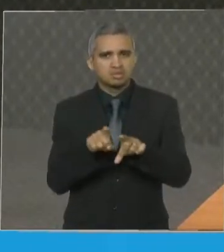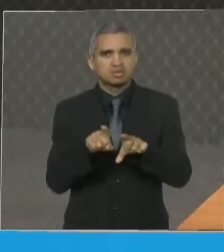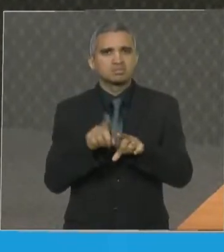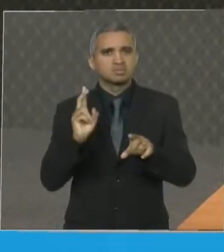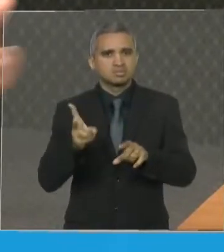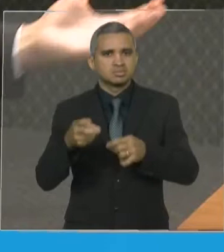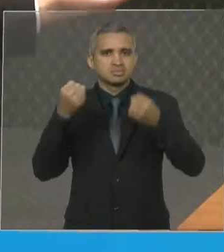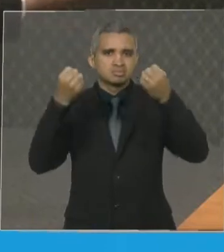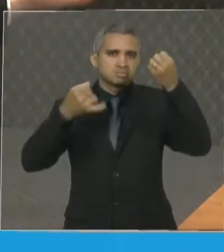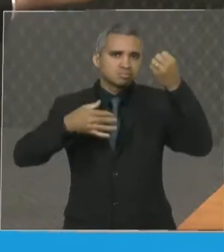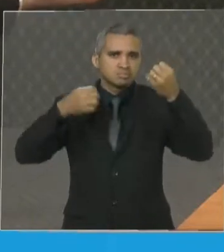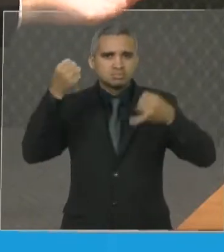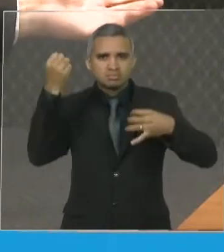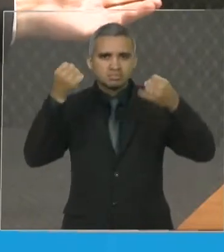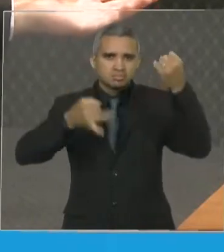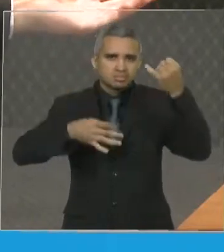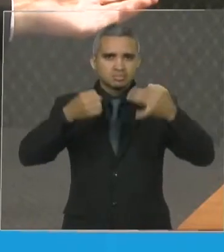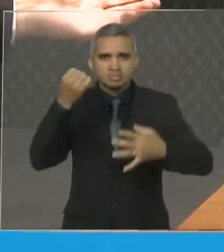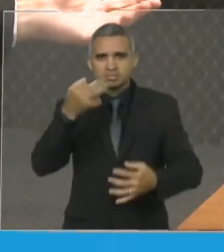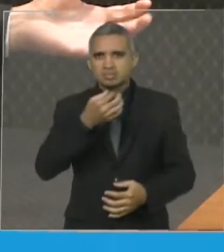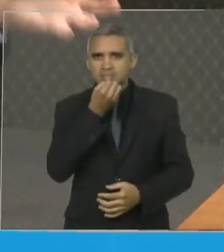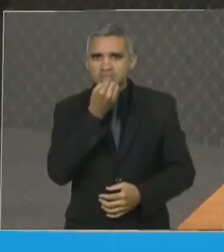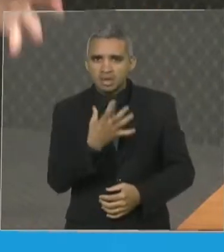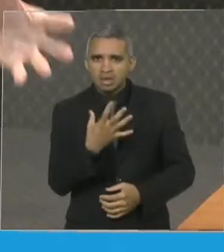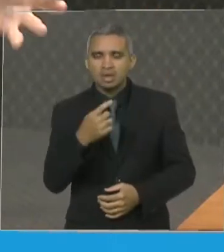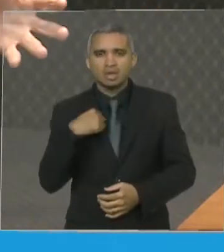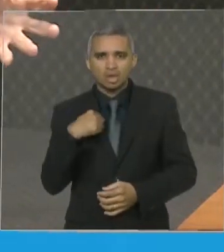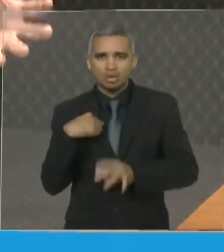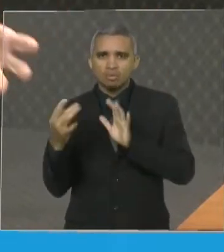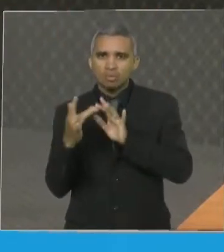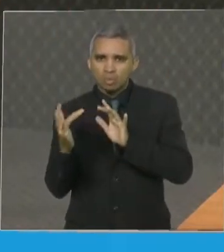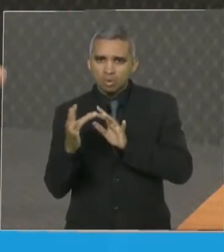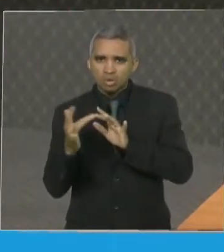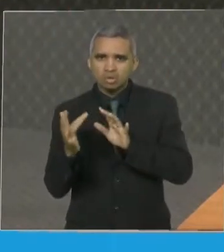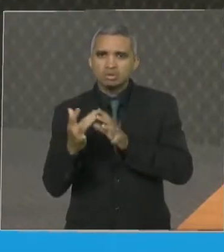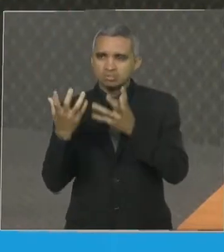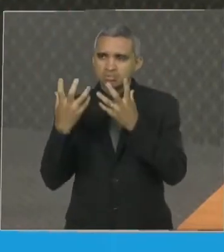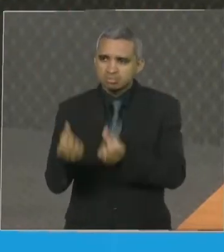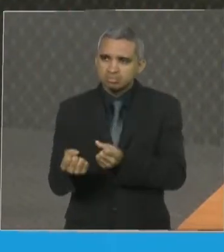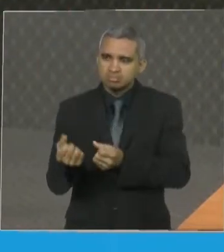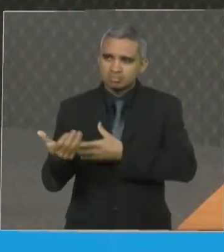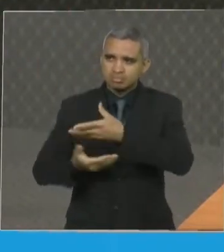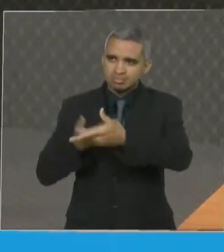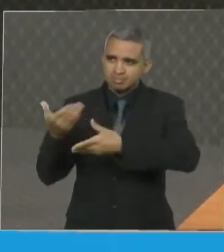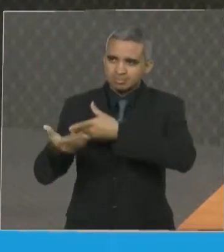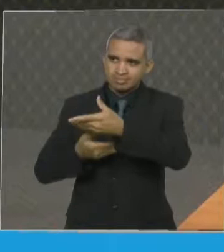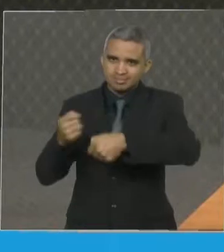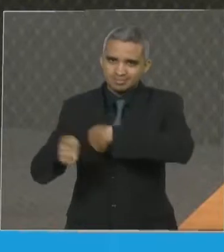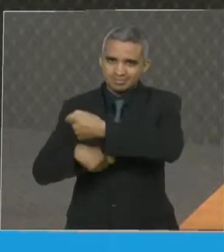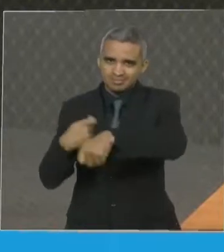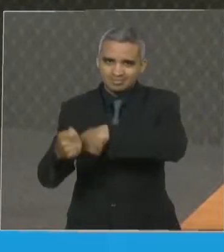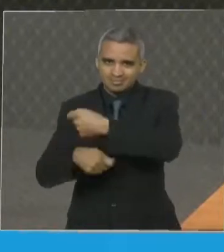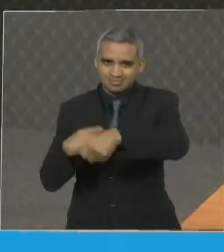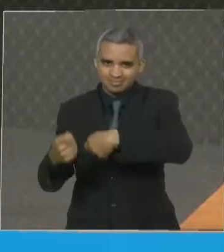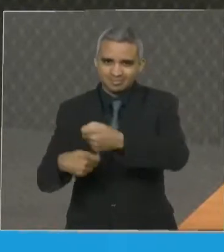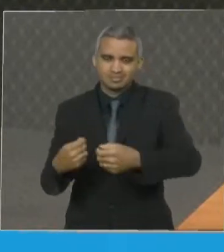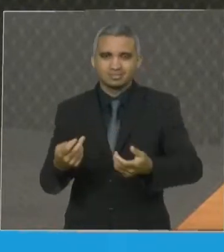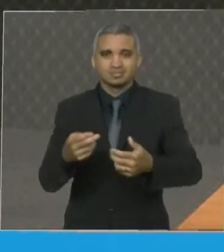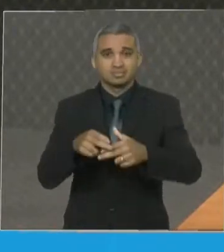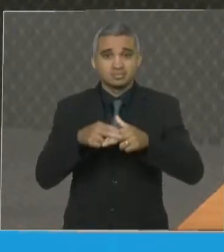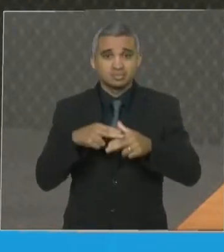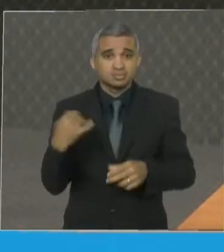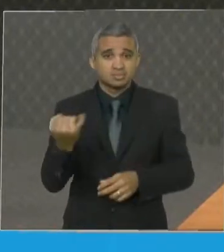um bom jeito. Quero fazer negócio por ele. Esse que preciso. Se você tem carinho, você investir